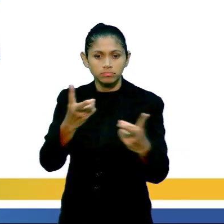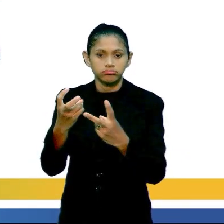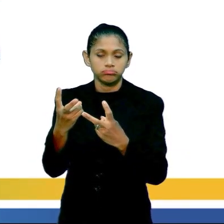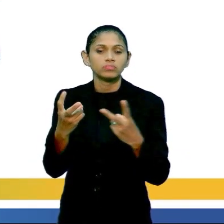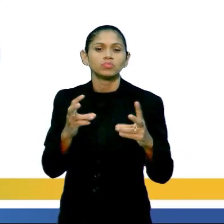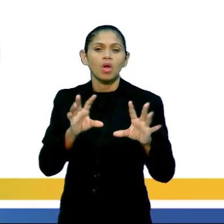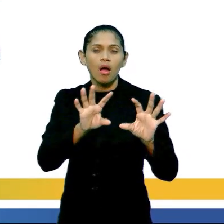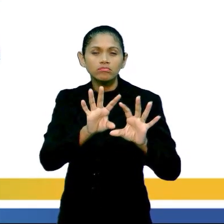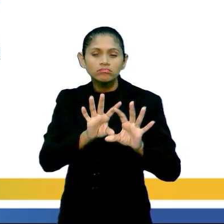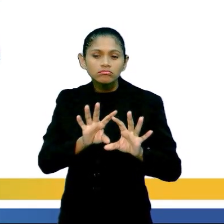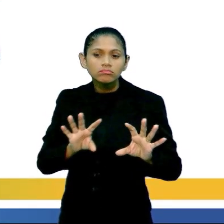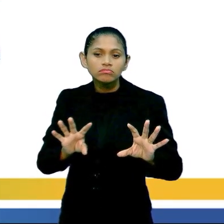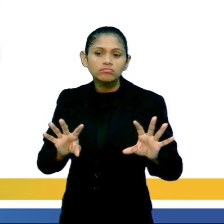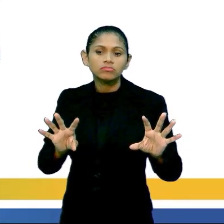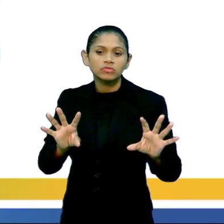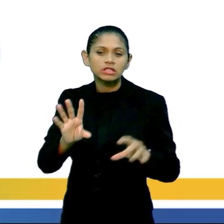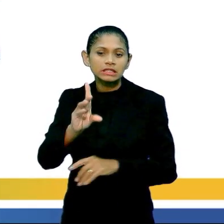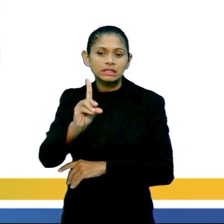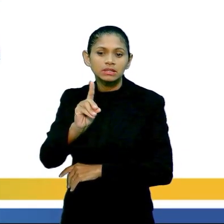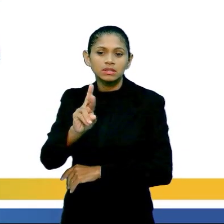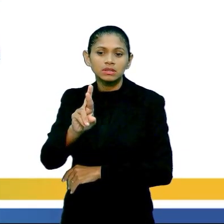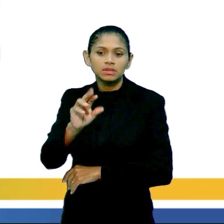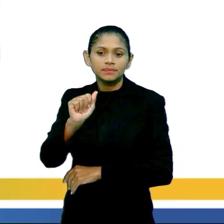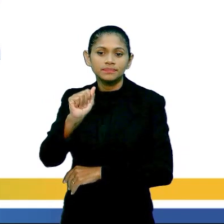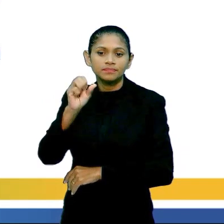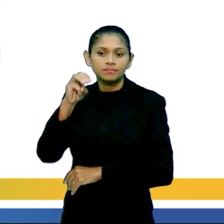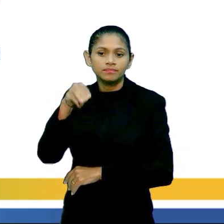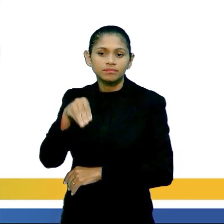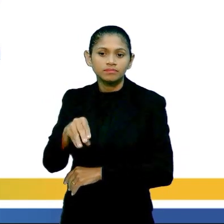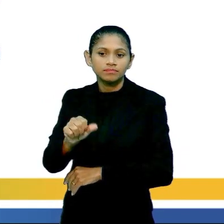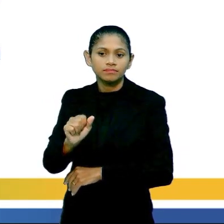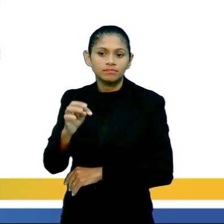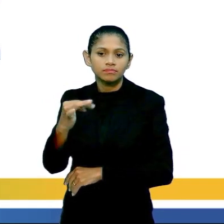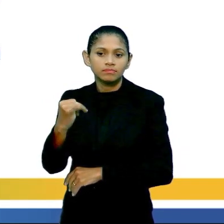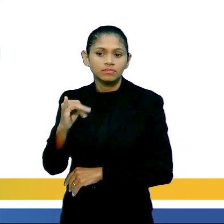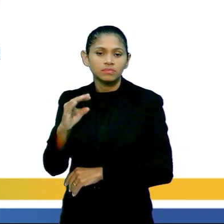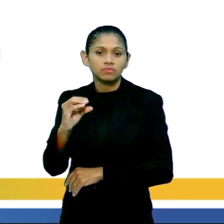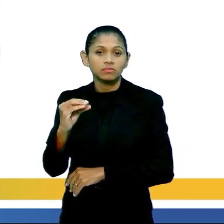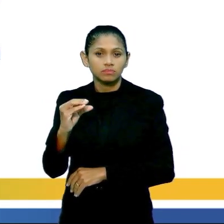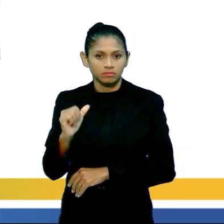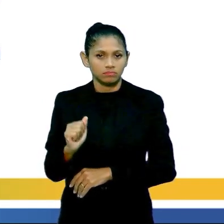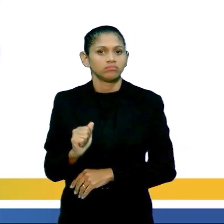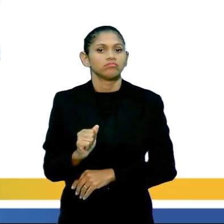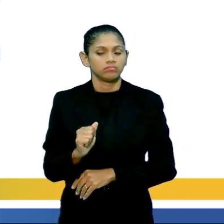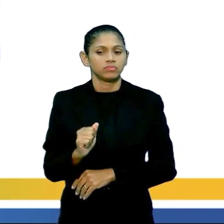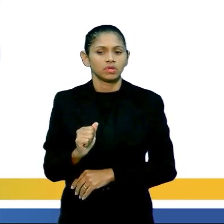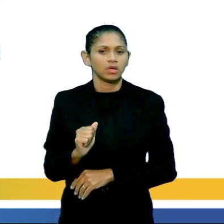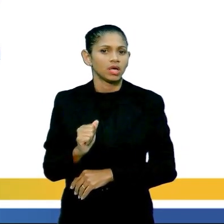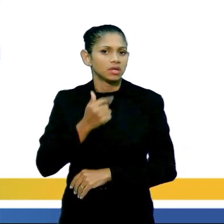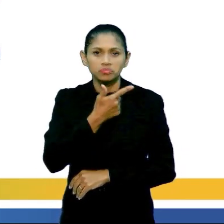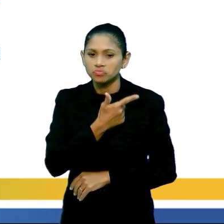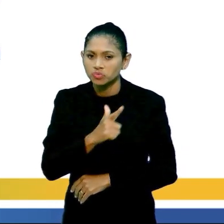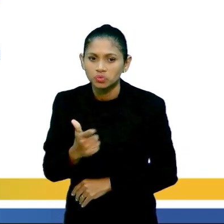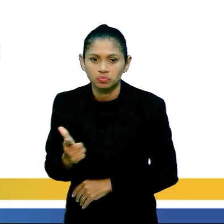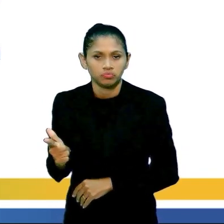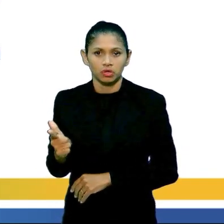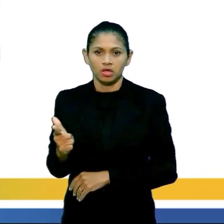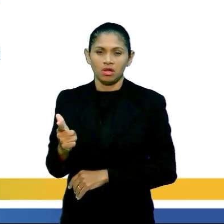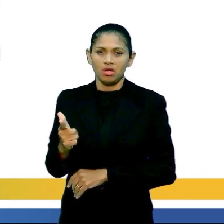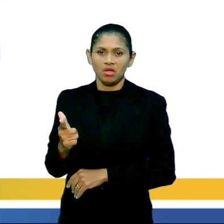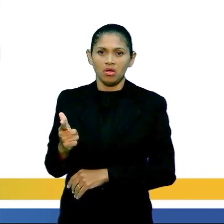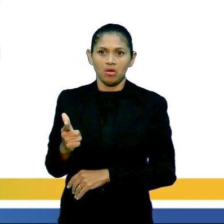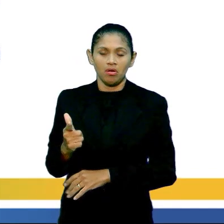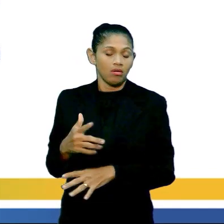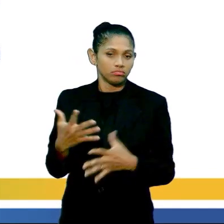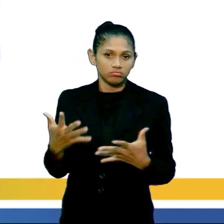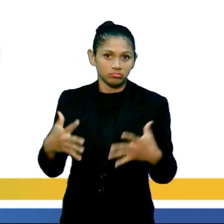exaltada e dramática na sua escrita. Galera, não há esse dramatismo exagerado, né? Não há essa